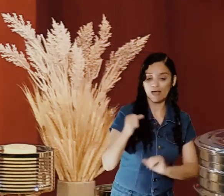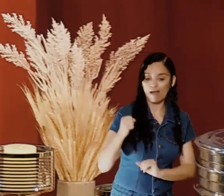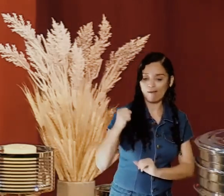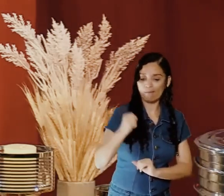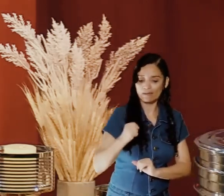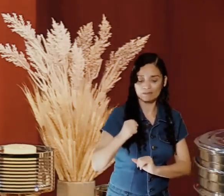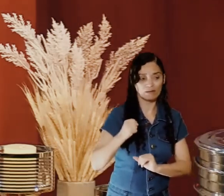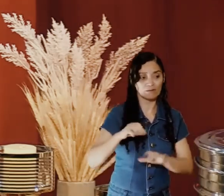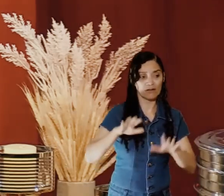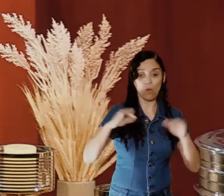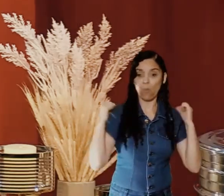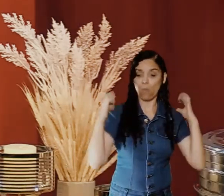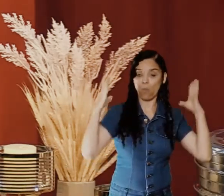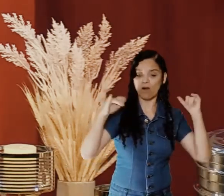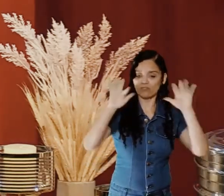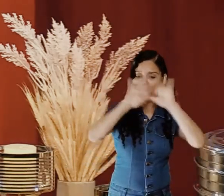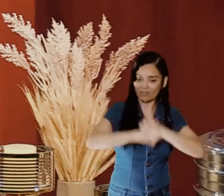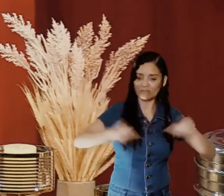que a glória de Deus